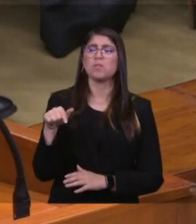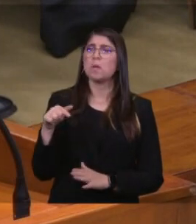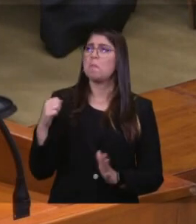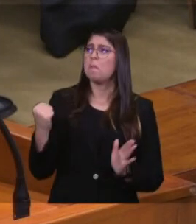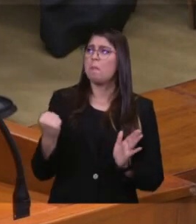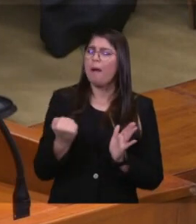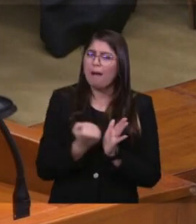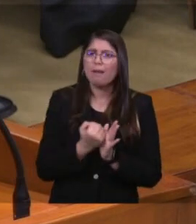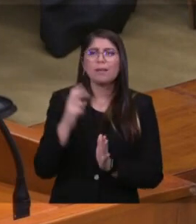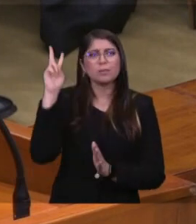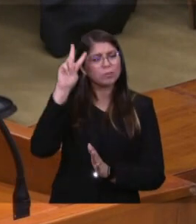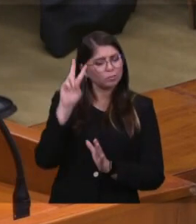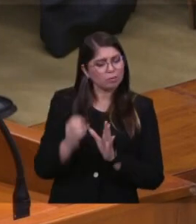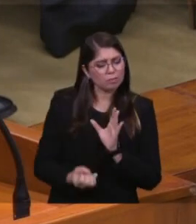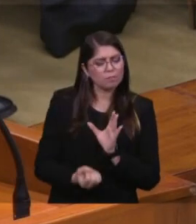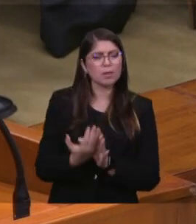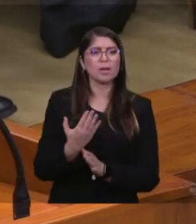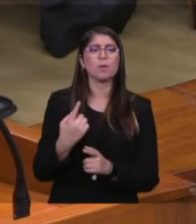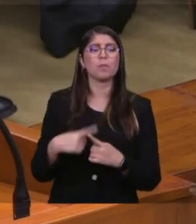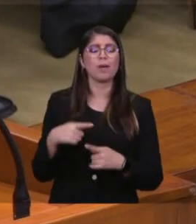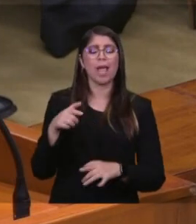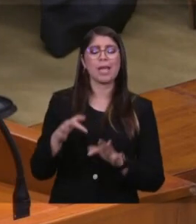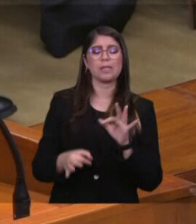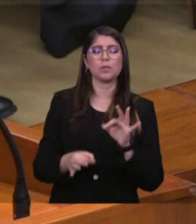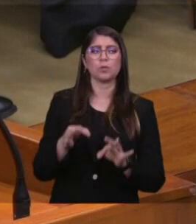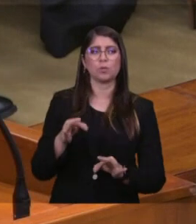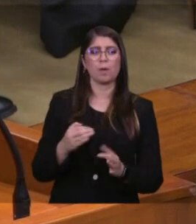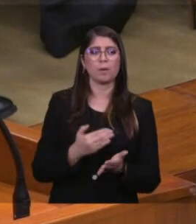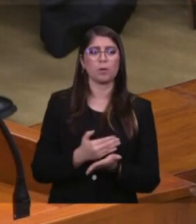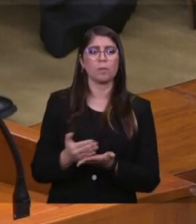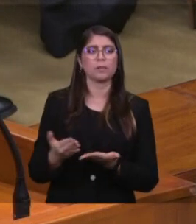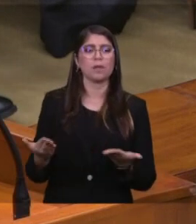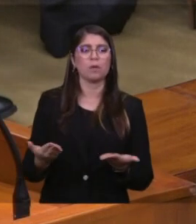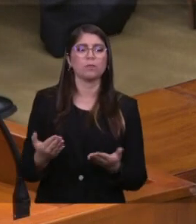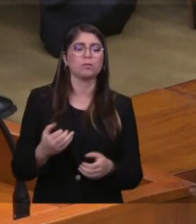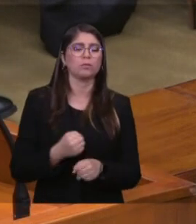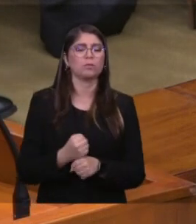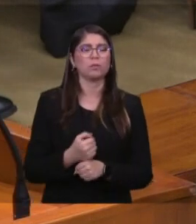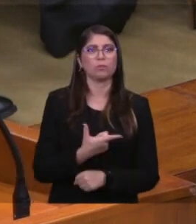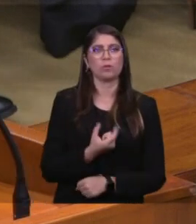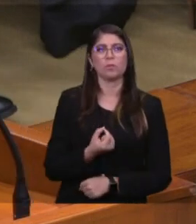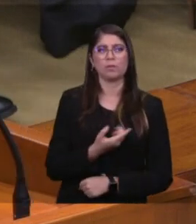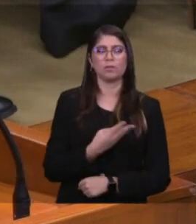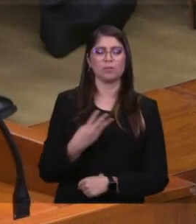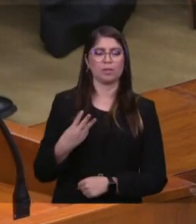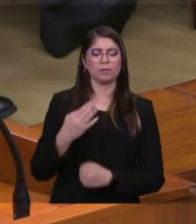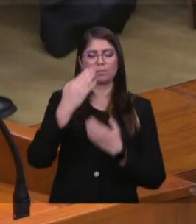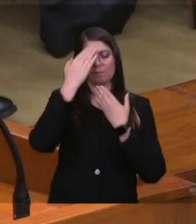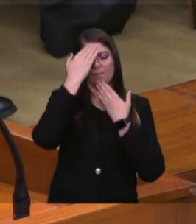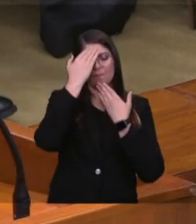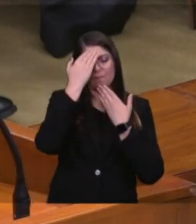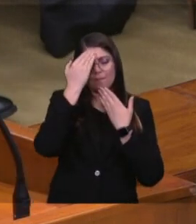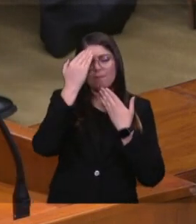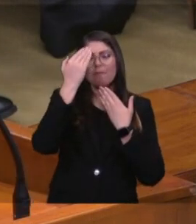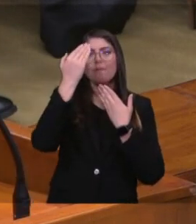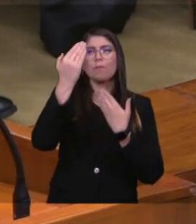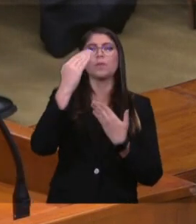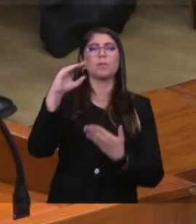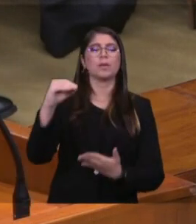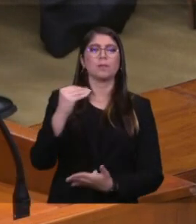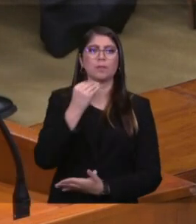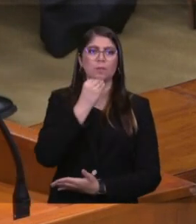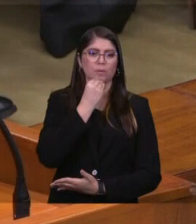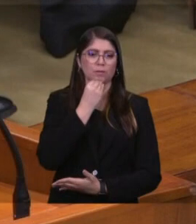história na medida em que este julgamento se inicia neste ano de 2023. Agradecer imensamente a